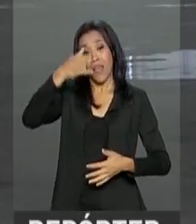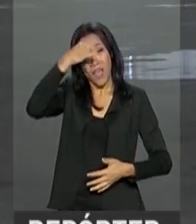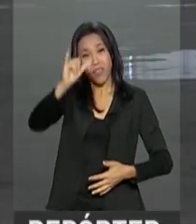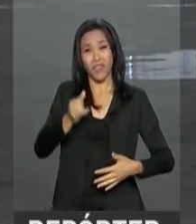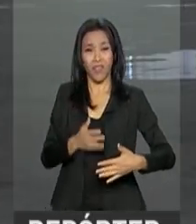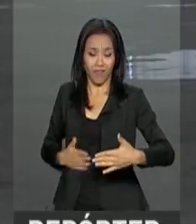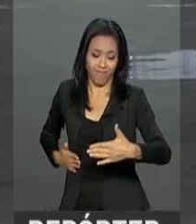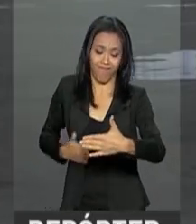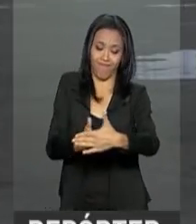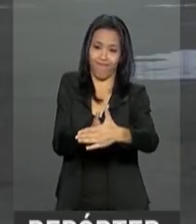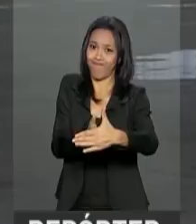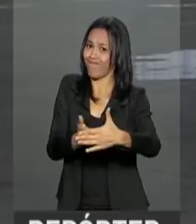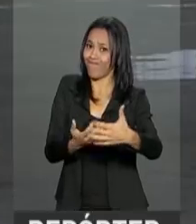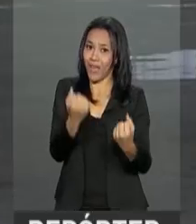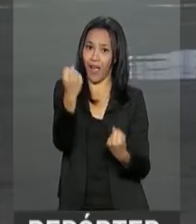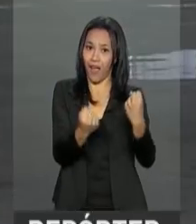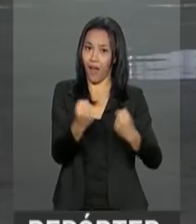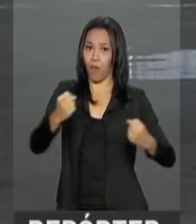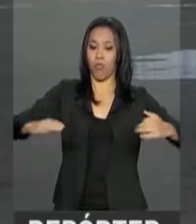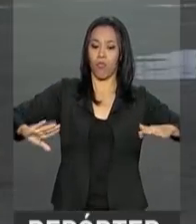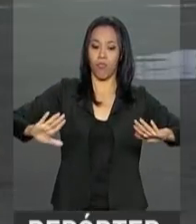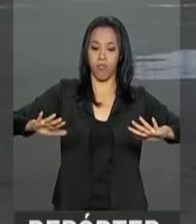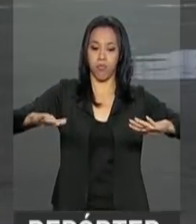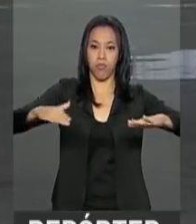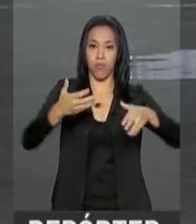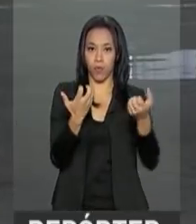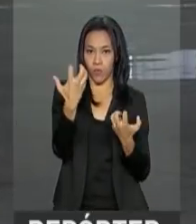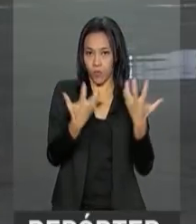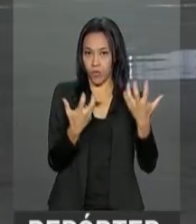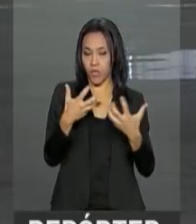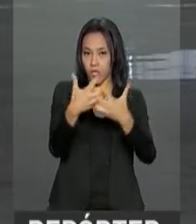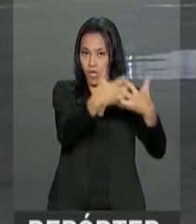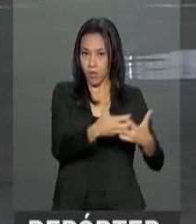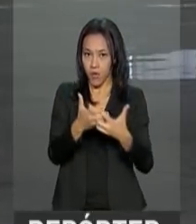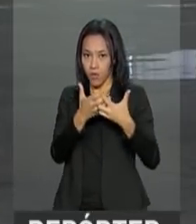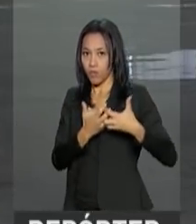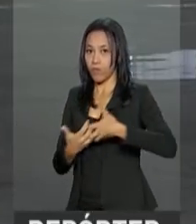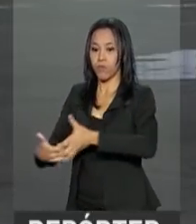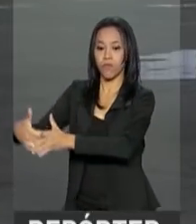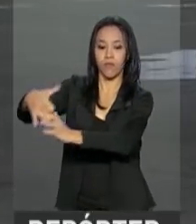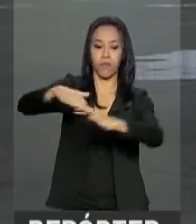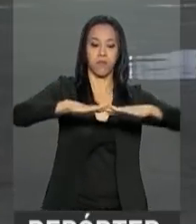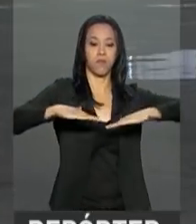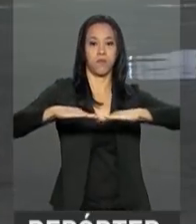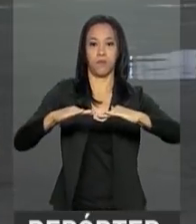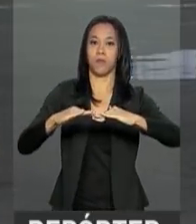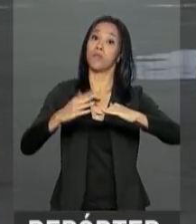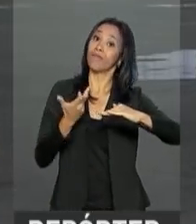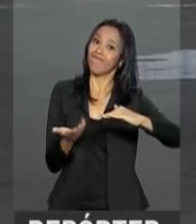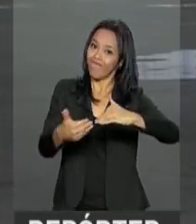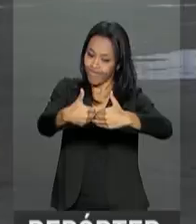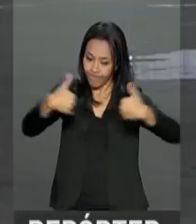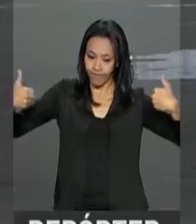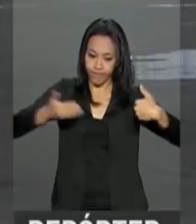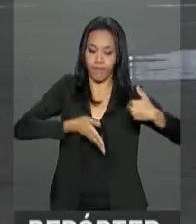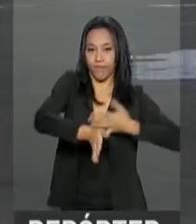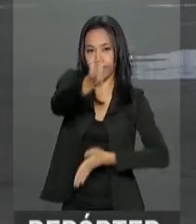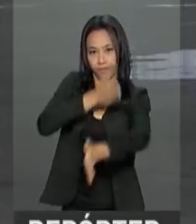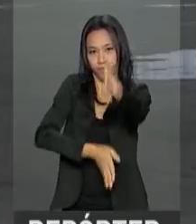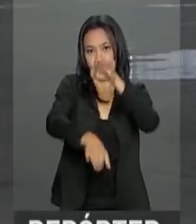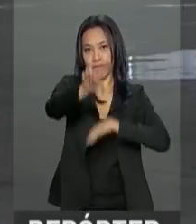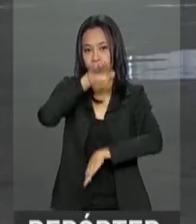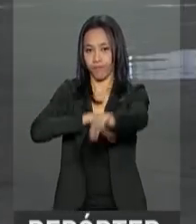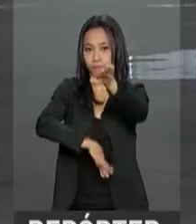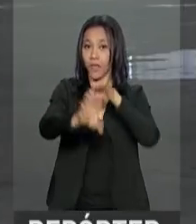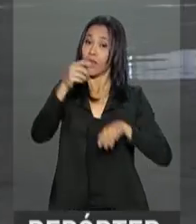federais ou para evitar o bloqueio dessas rodovias. Em um caso, a AGU pediu o desbloqueio de uma rodovia estadual em Pernambuco